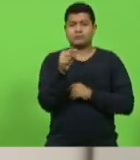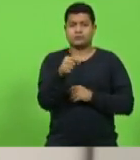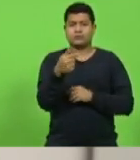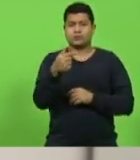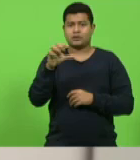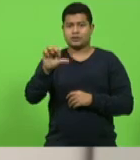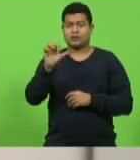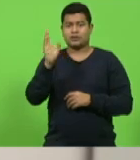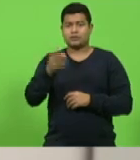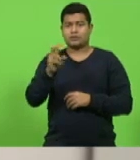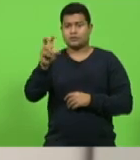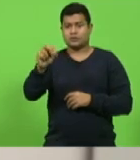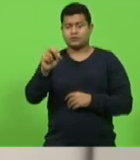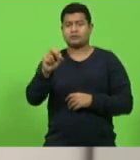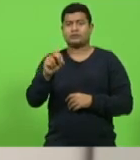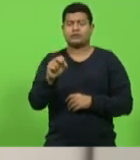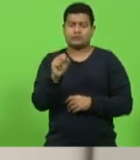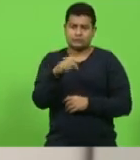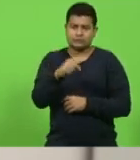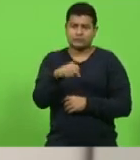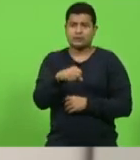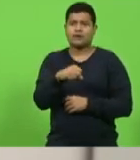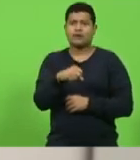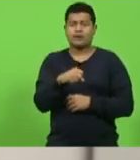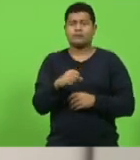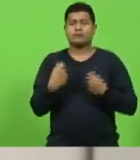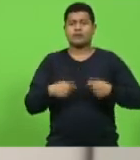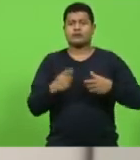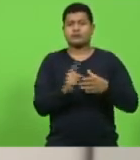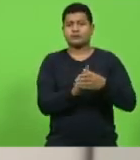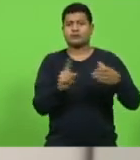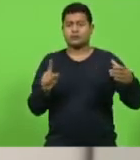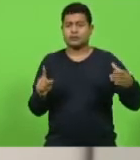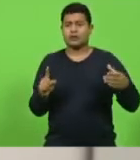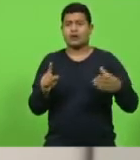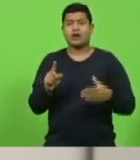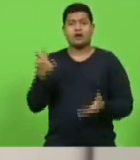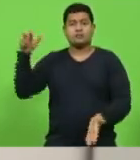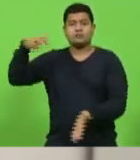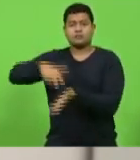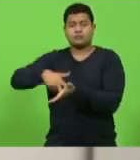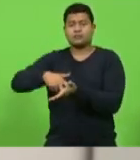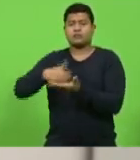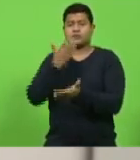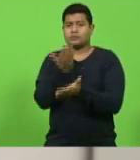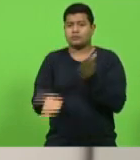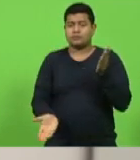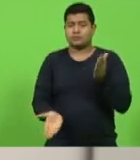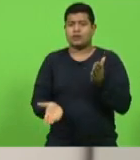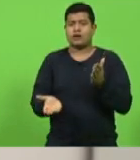1079/50, devendo, sim, ser afastado, condenado à perda de seu cargo com